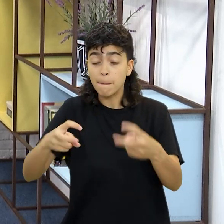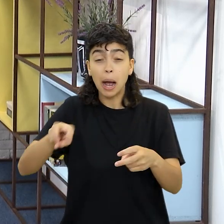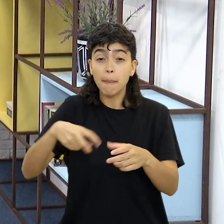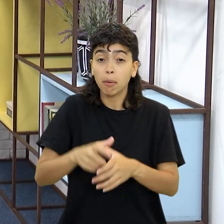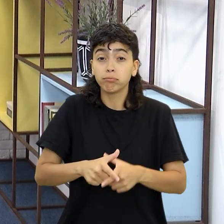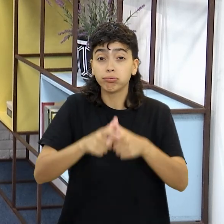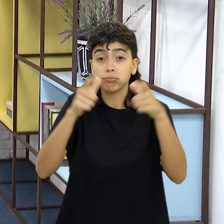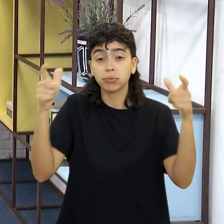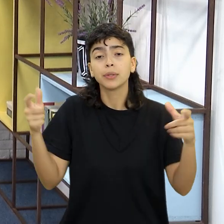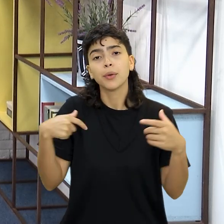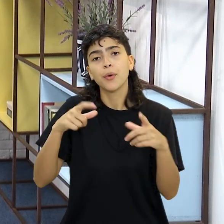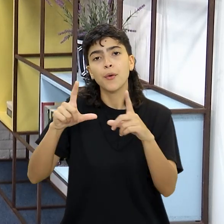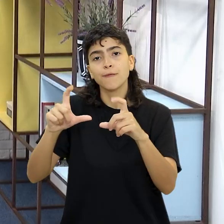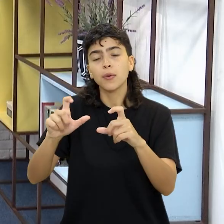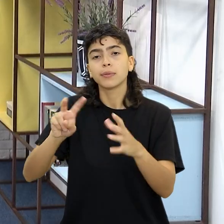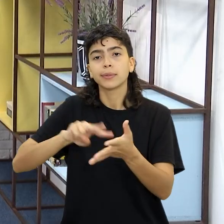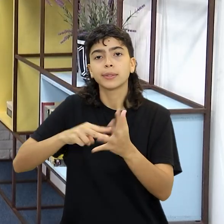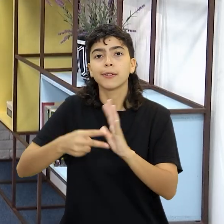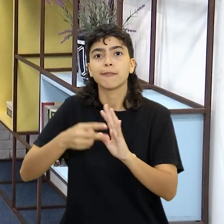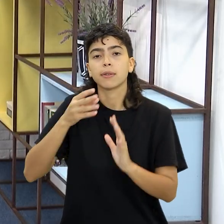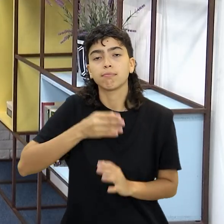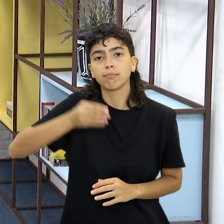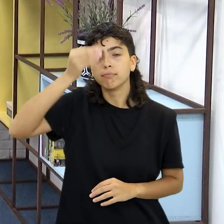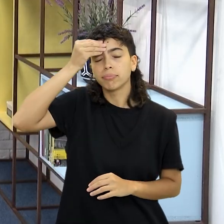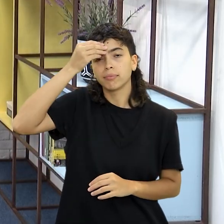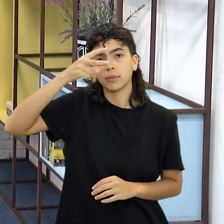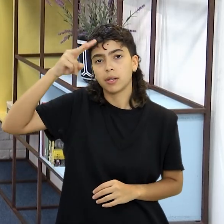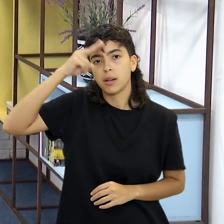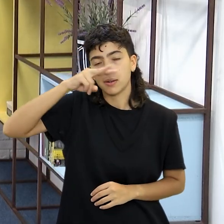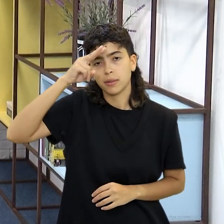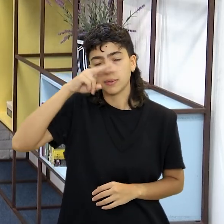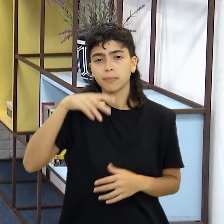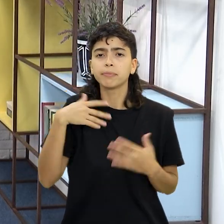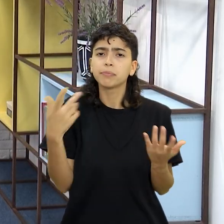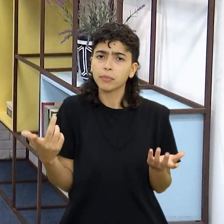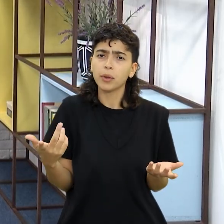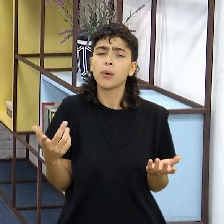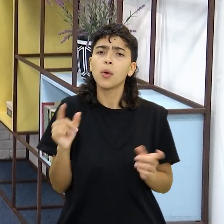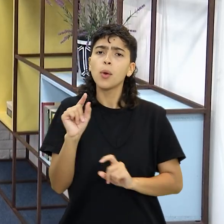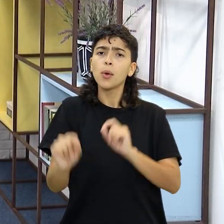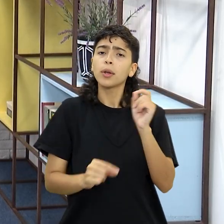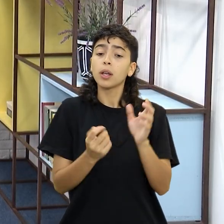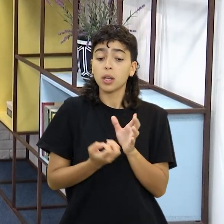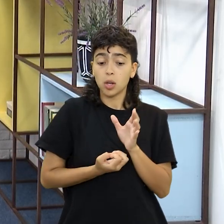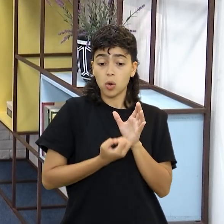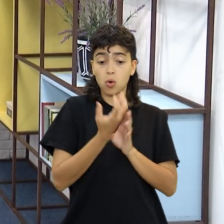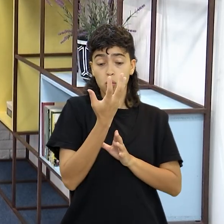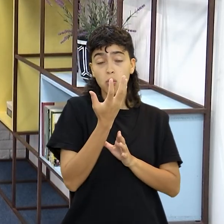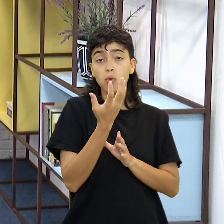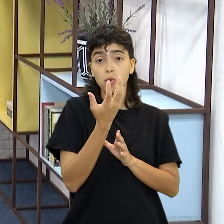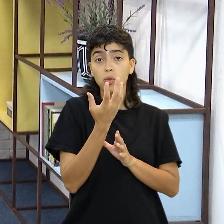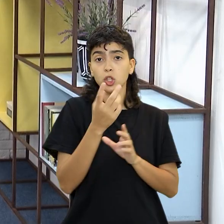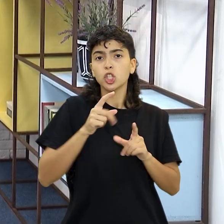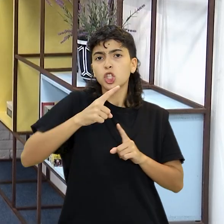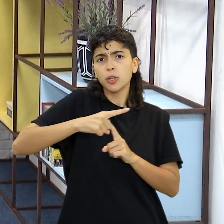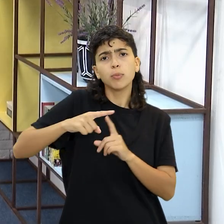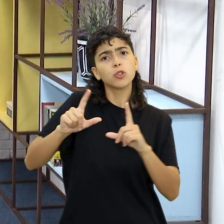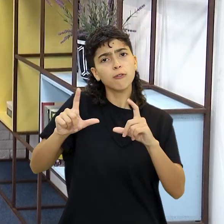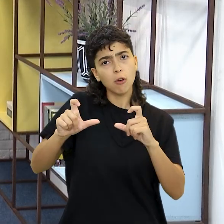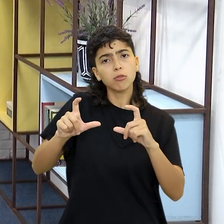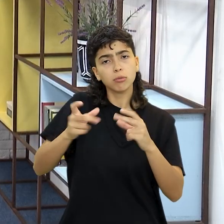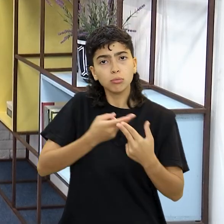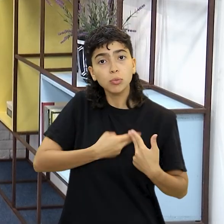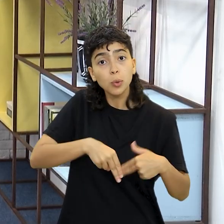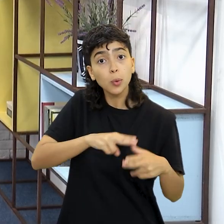únicas recordações que as famílias teriam de seus entes queridos, né? Então, dessa maneira foi que surgiu esse tipo